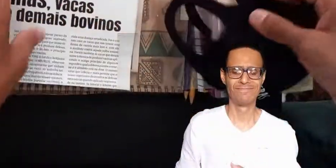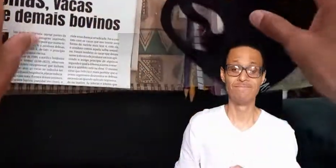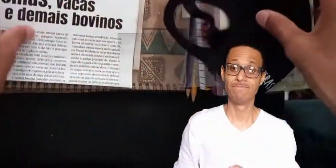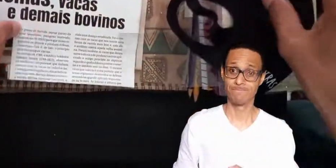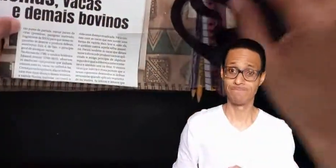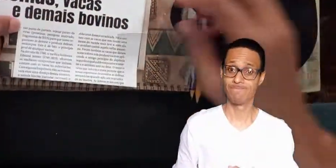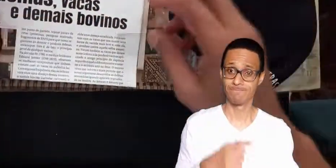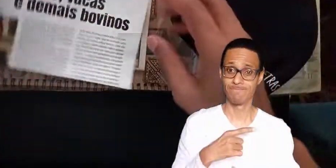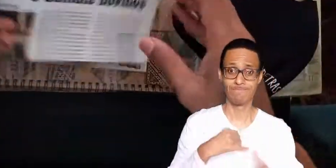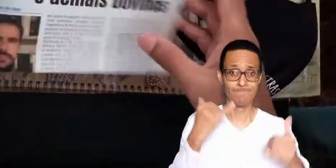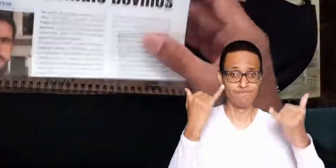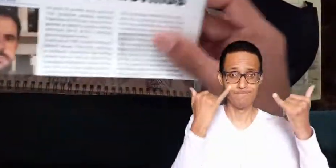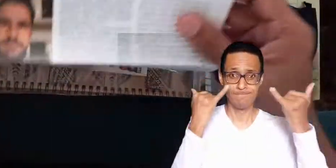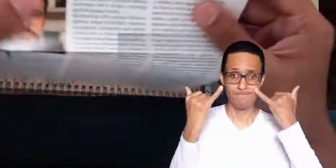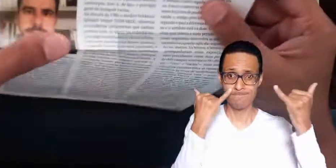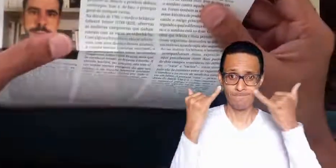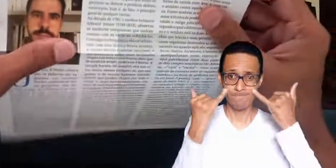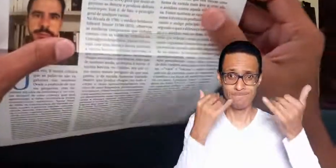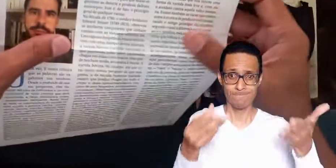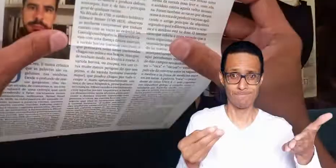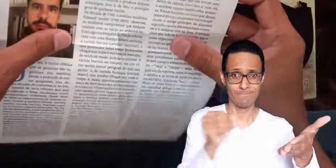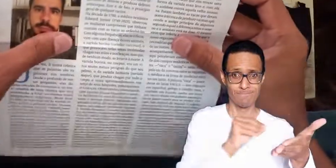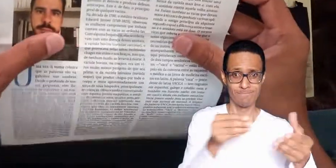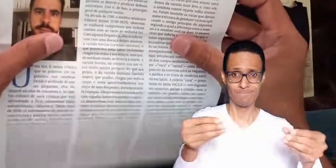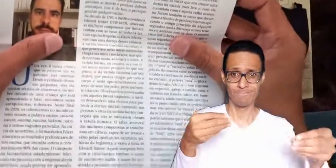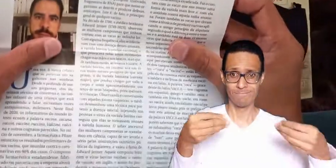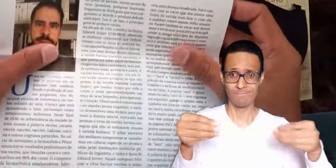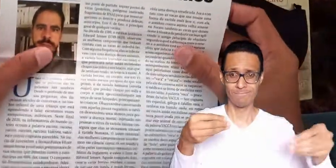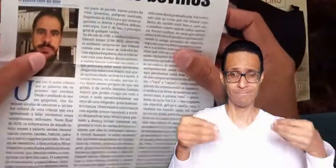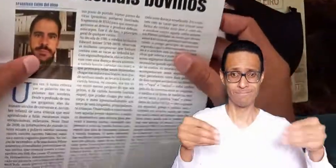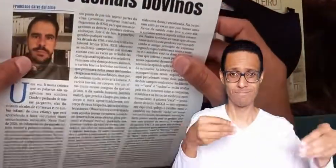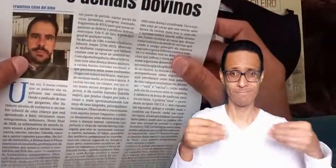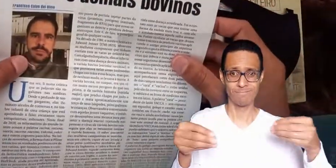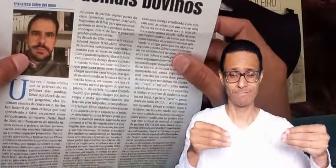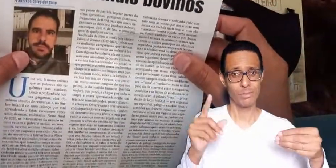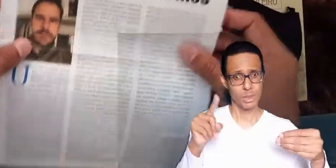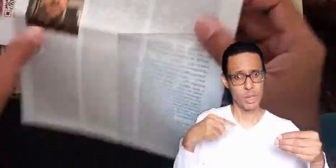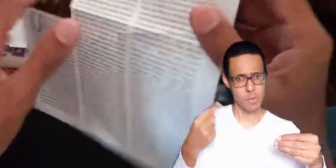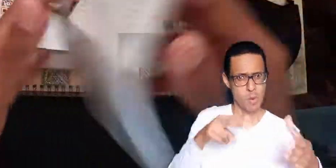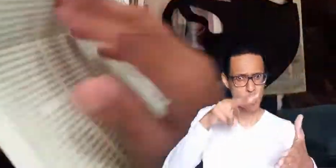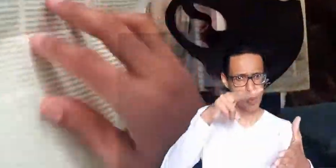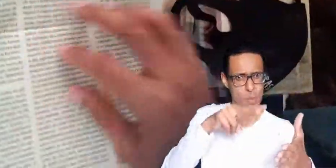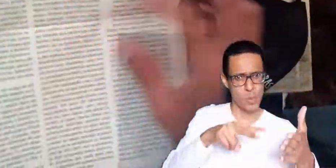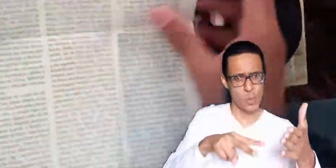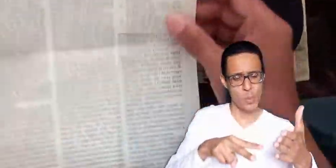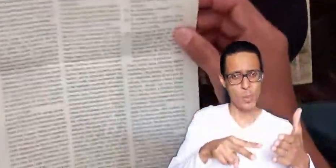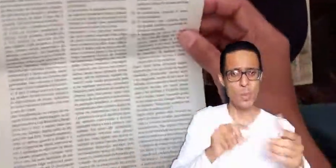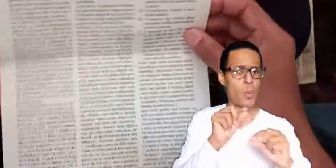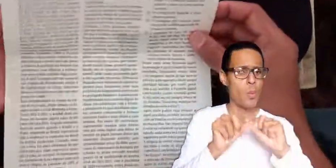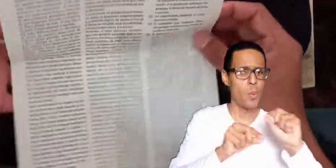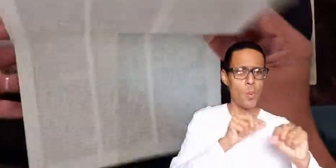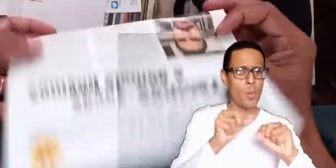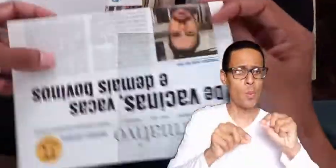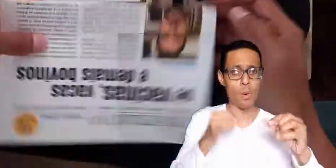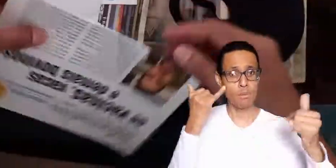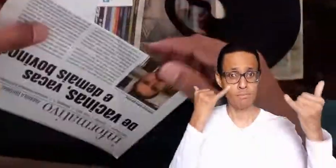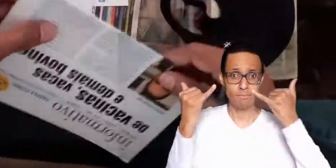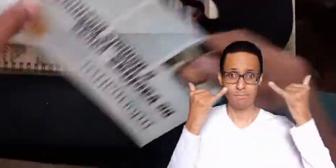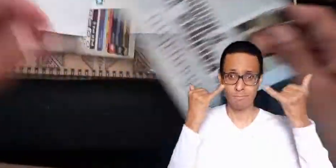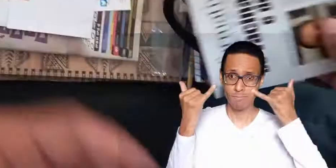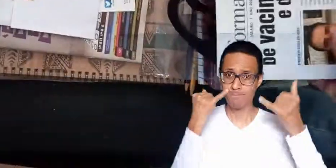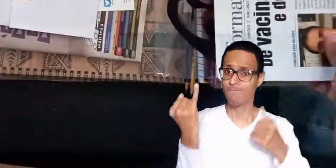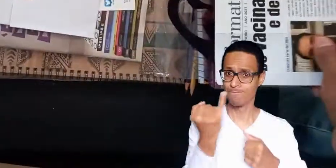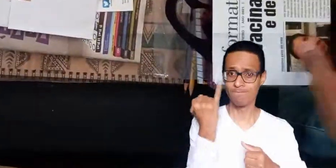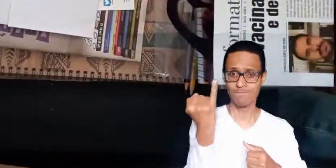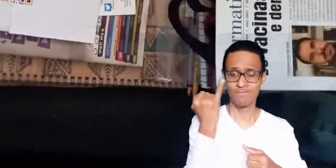informativo. Tô abrindo agora, depois a gente vai ver o que traz nesses